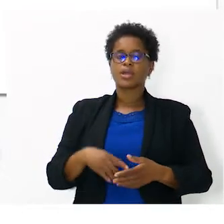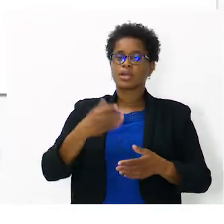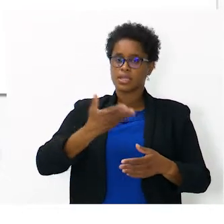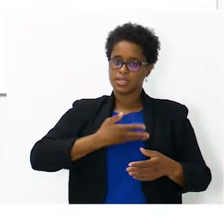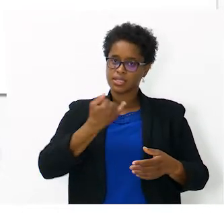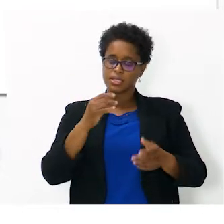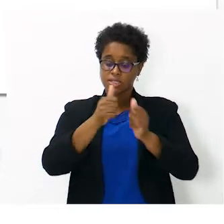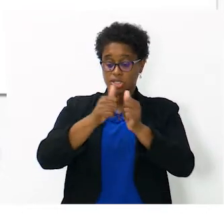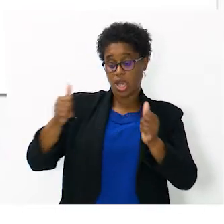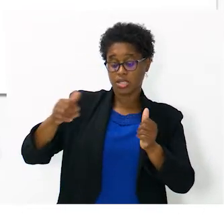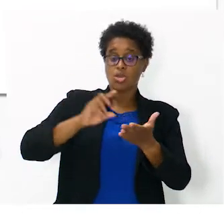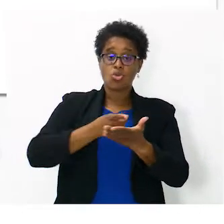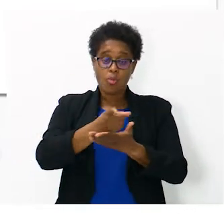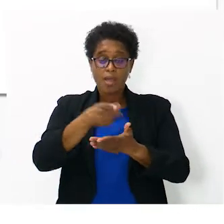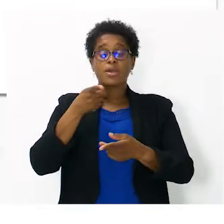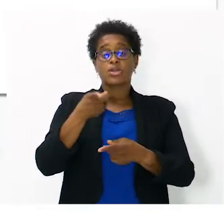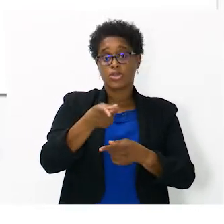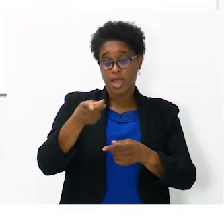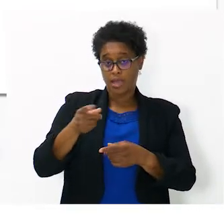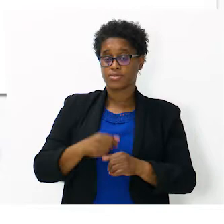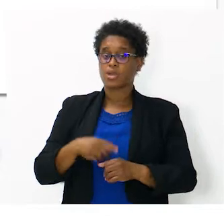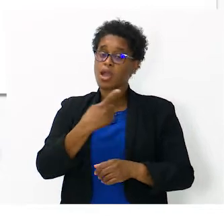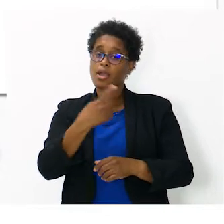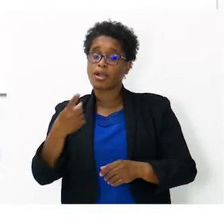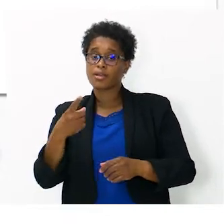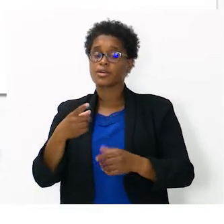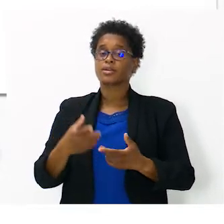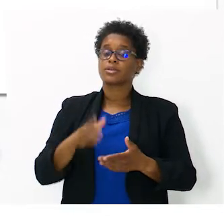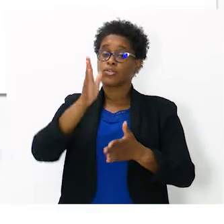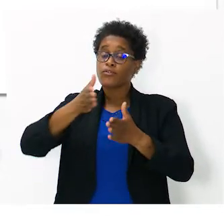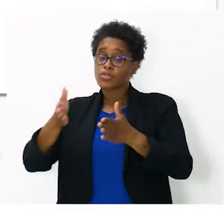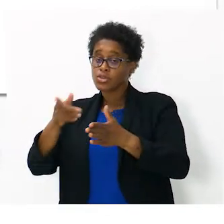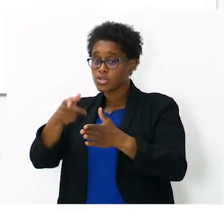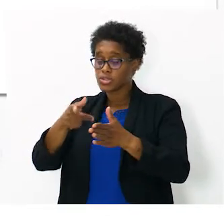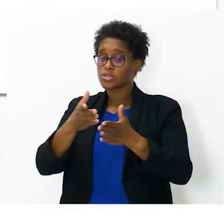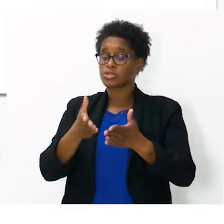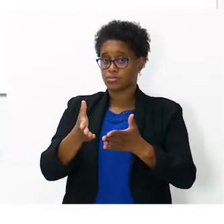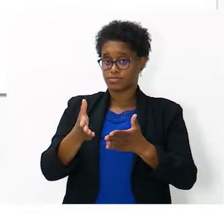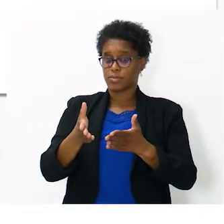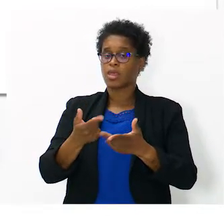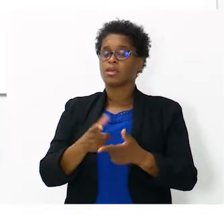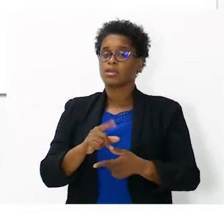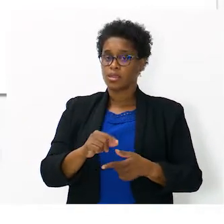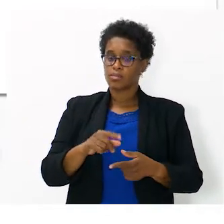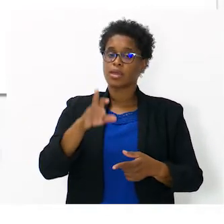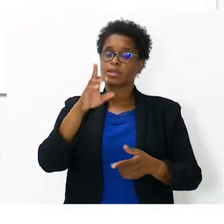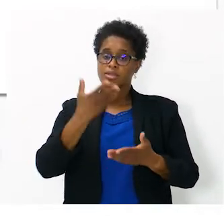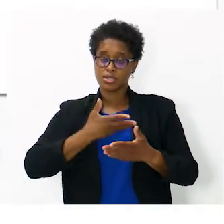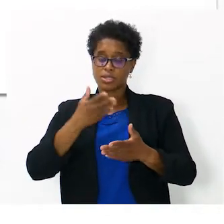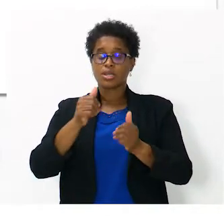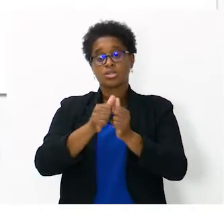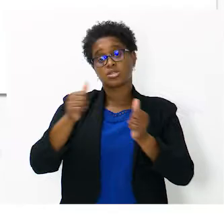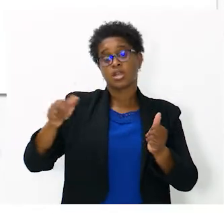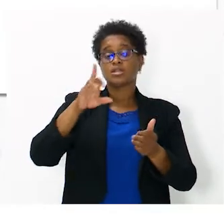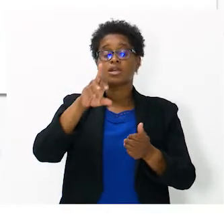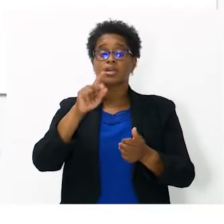as distâncias no mapa indicadas a cada divisão deste segmento e a distância real de um